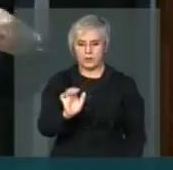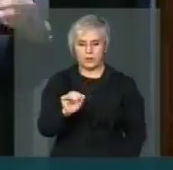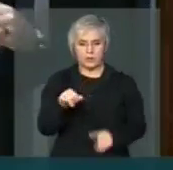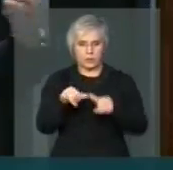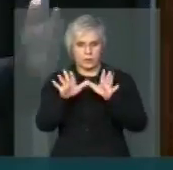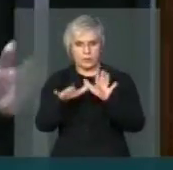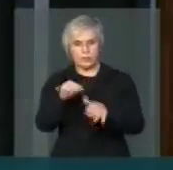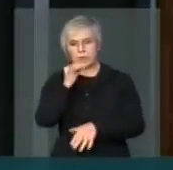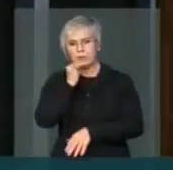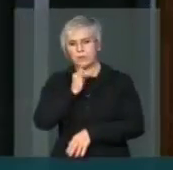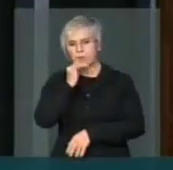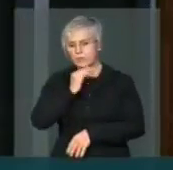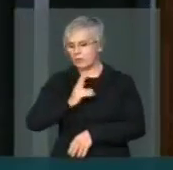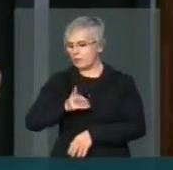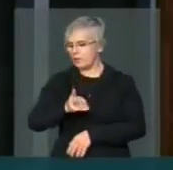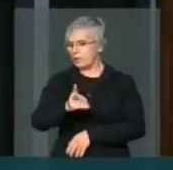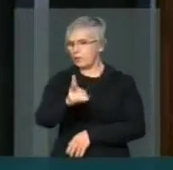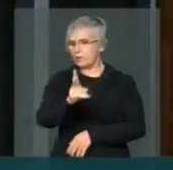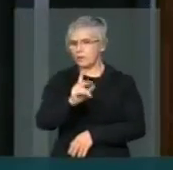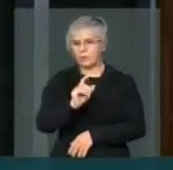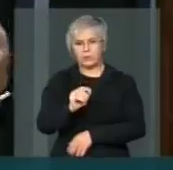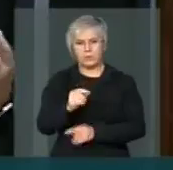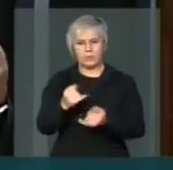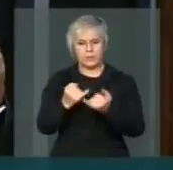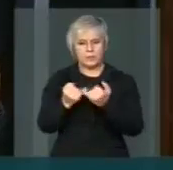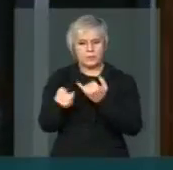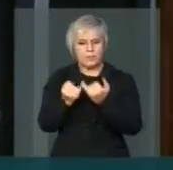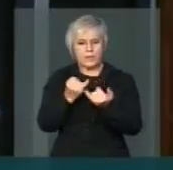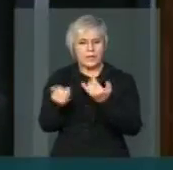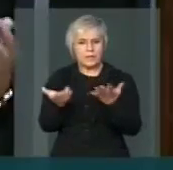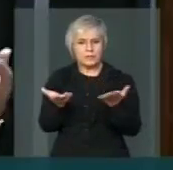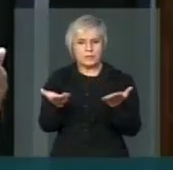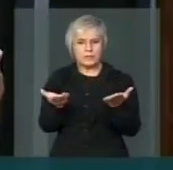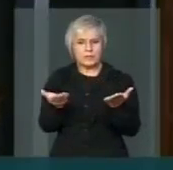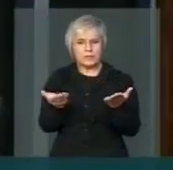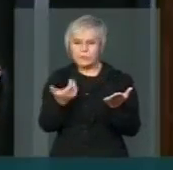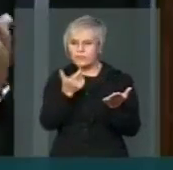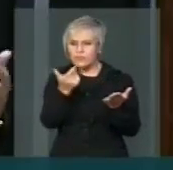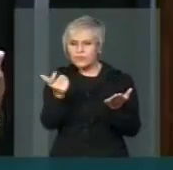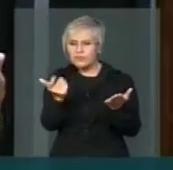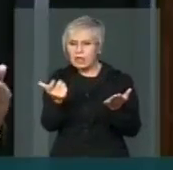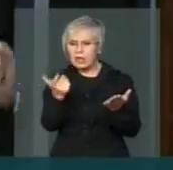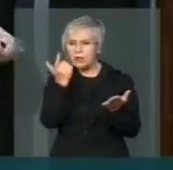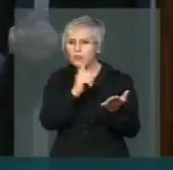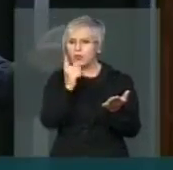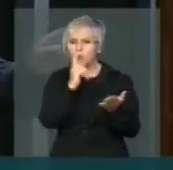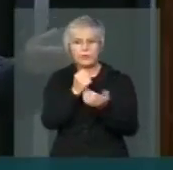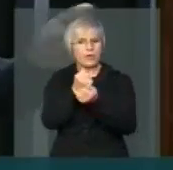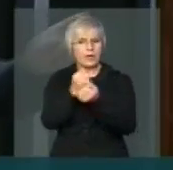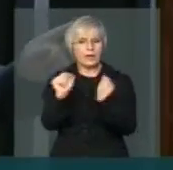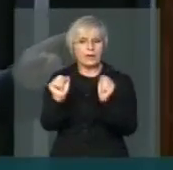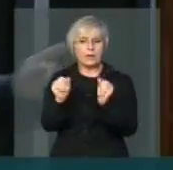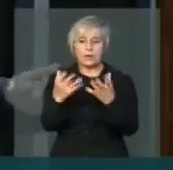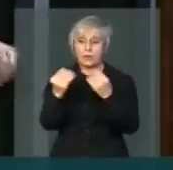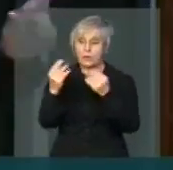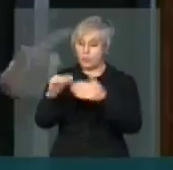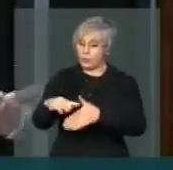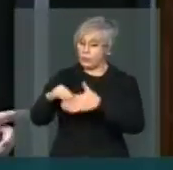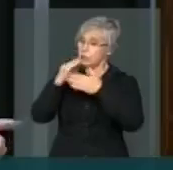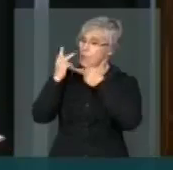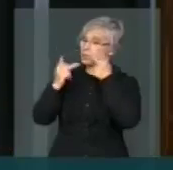um exemplo sempre repetido, mas parece que nós não temos mais essa capacidade, essa grandeza. Muitos líderes